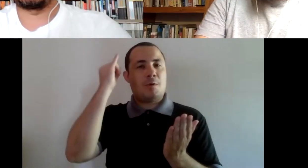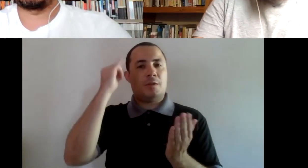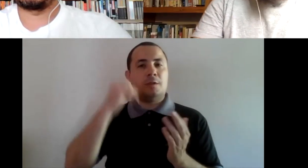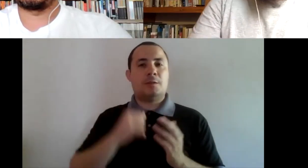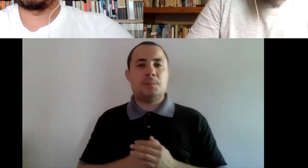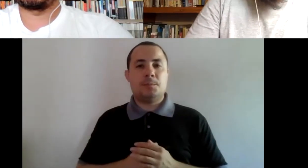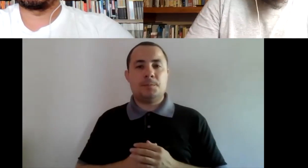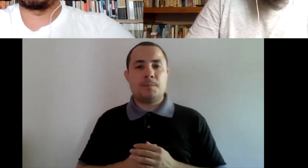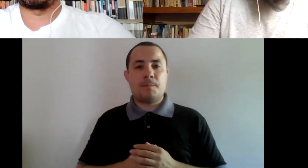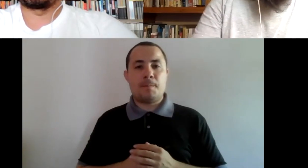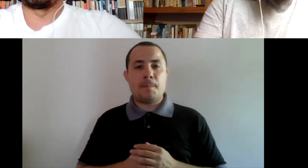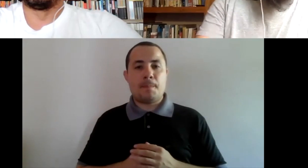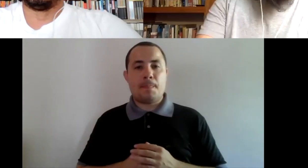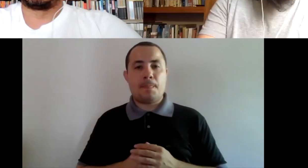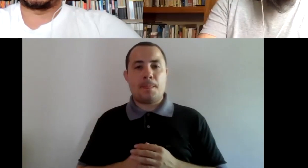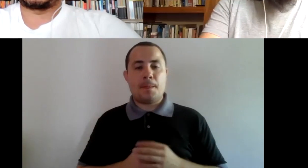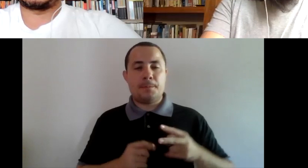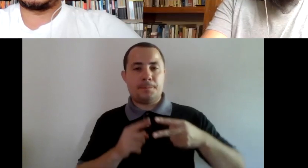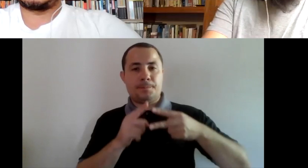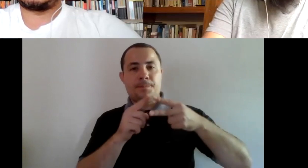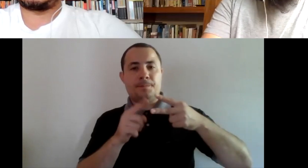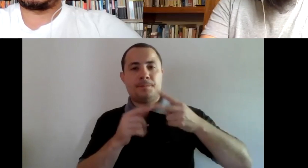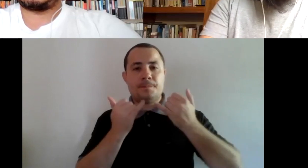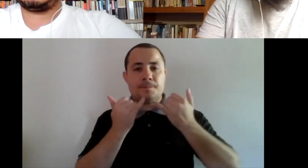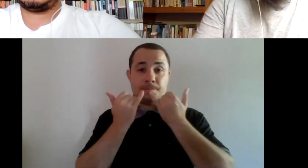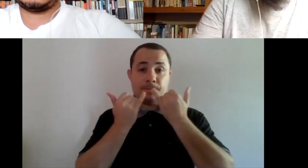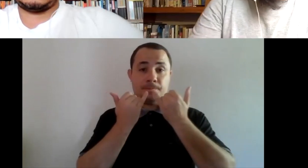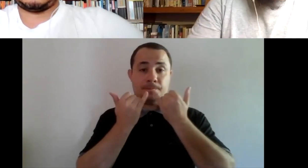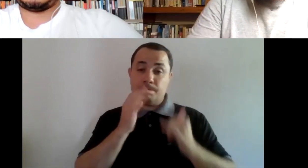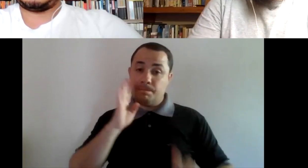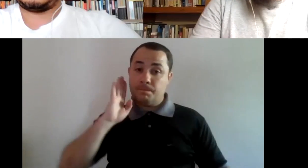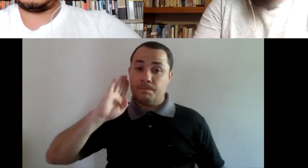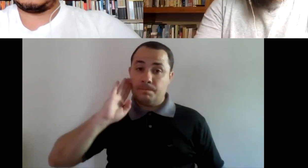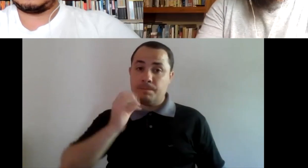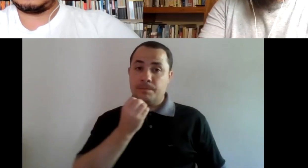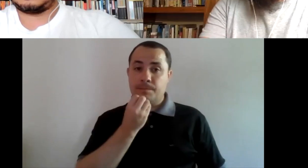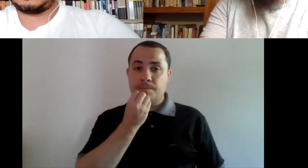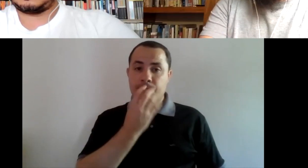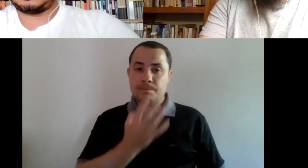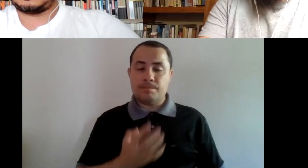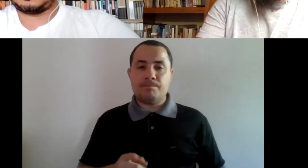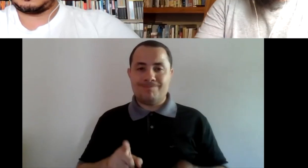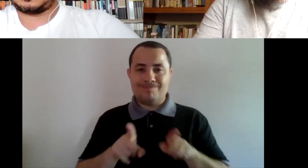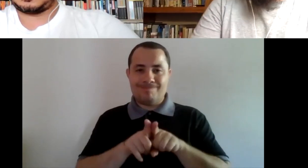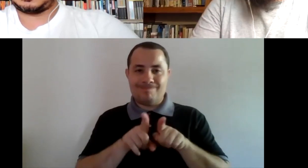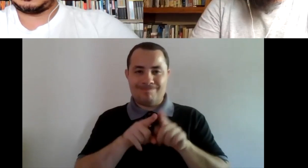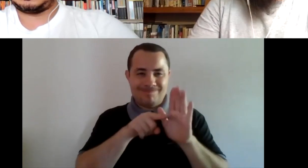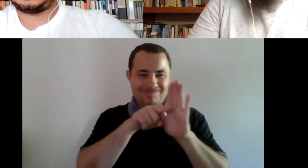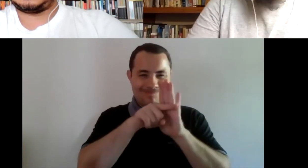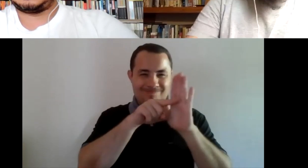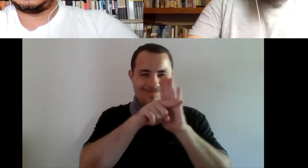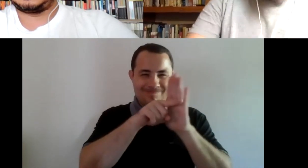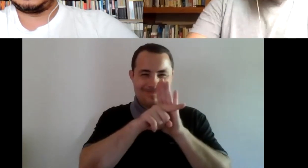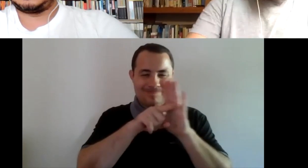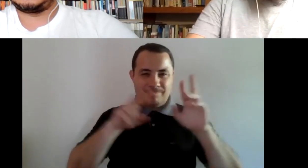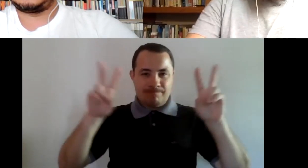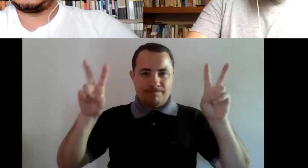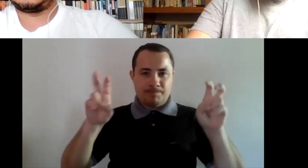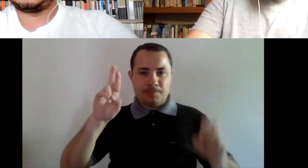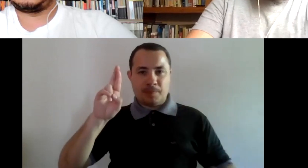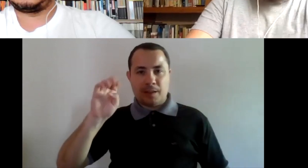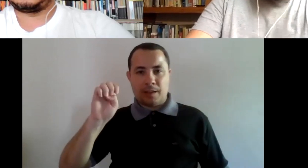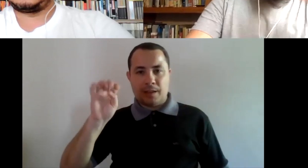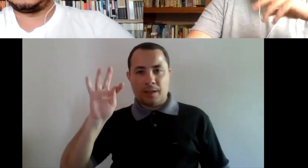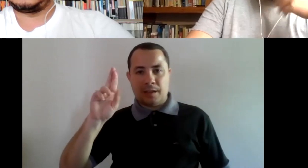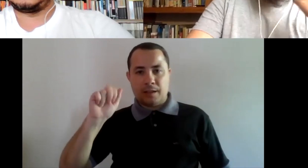alunos. Dois dados interessantes que acho que tem a ver com isso, né, também dessa pesquisa Retratos da Leitura. Um deles é que,